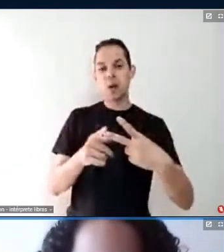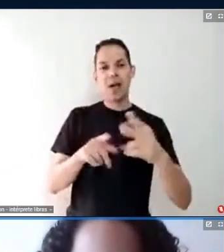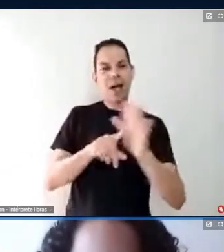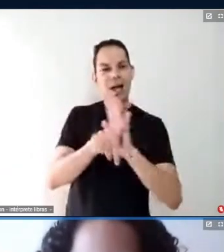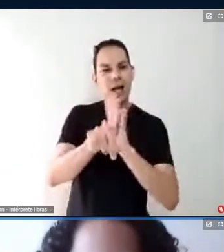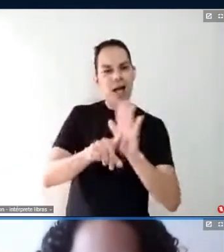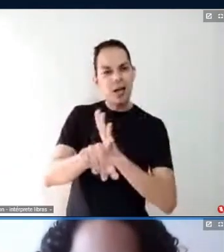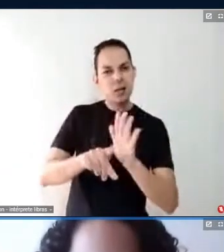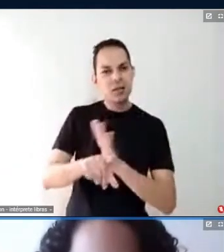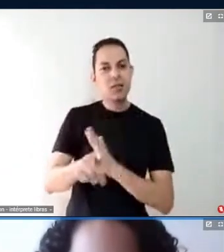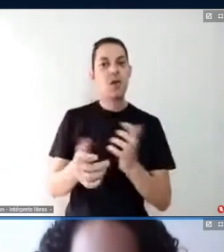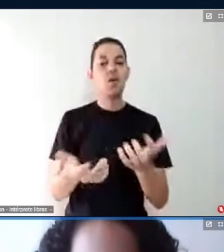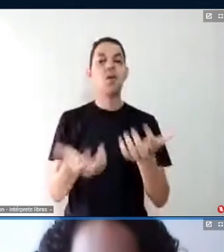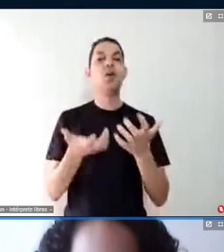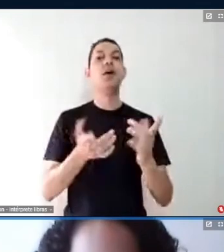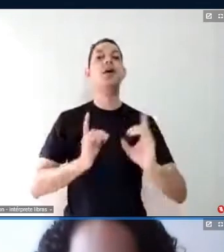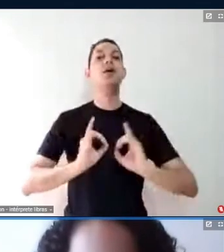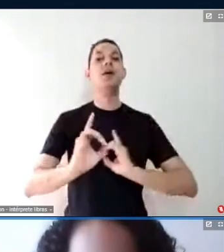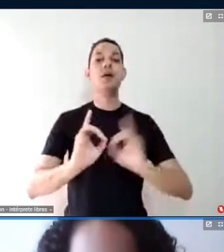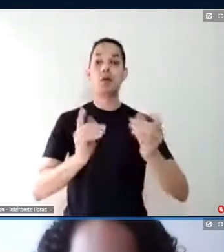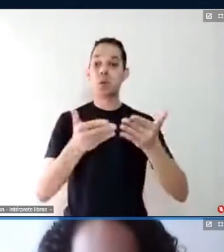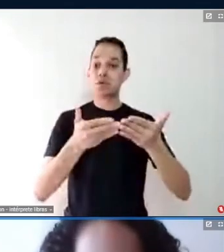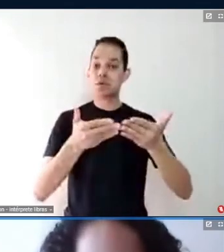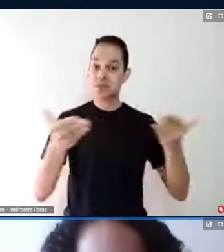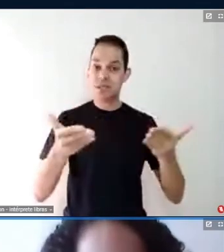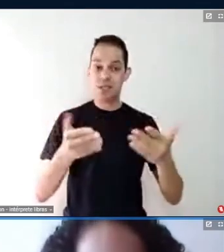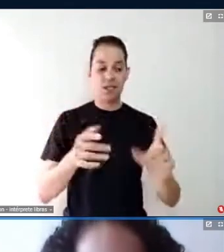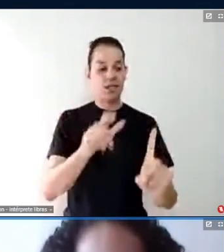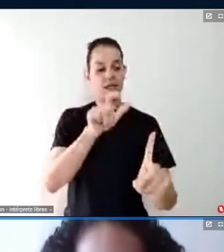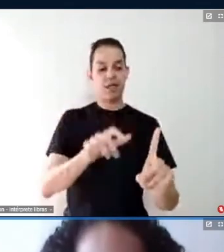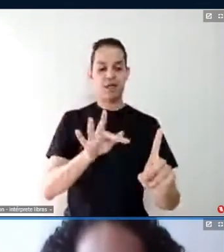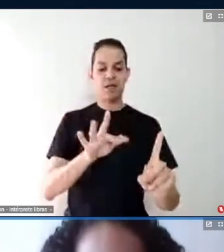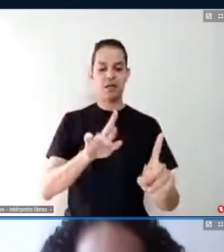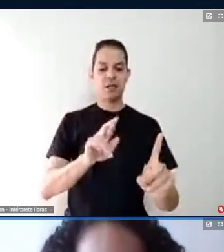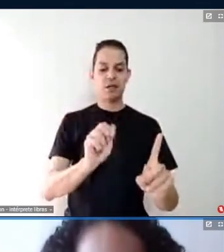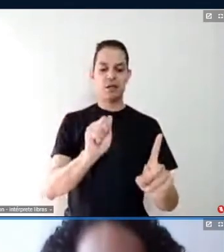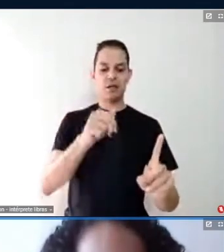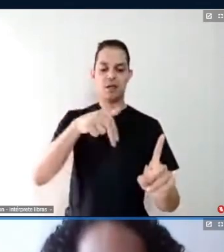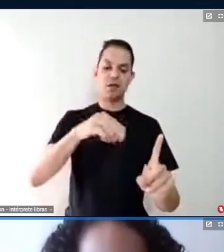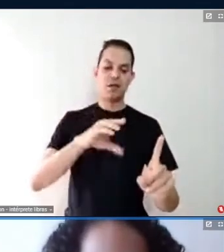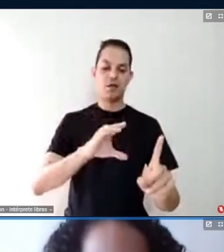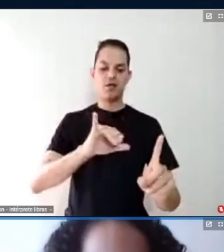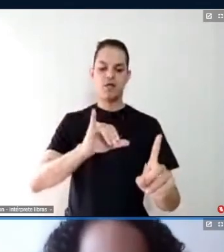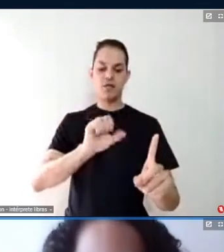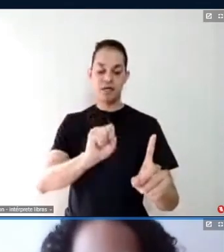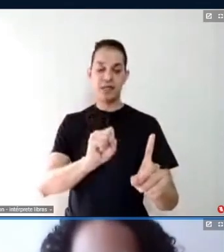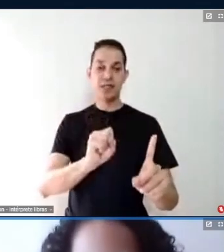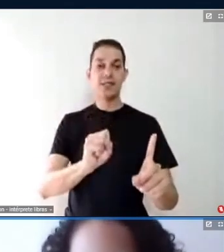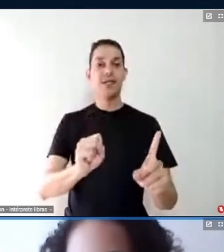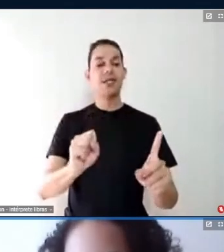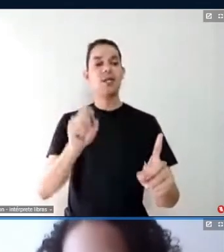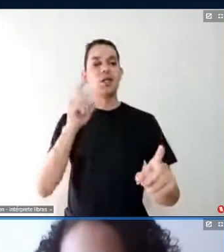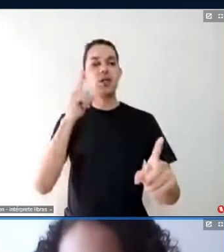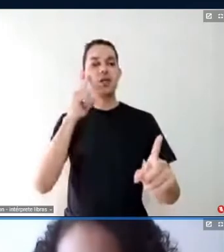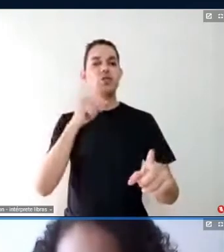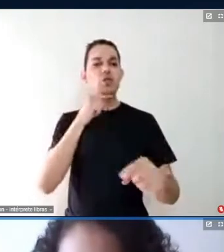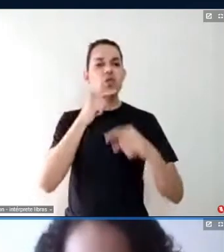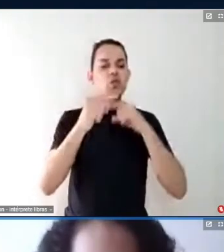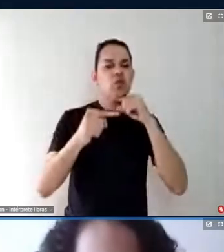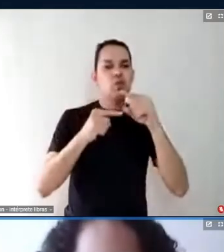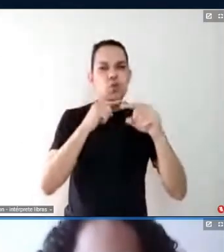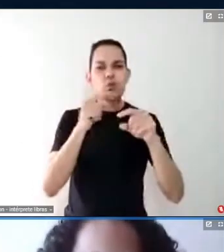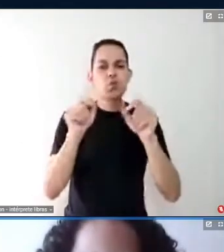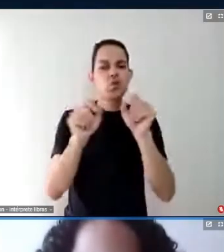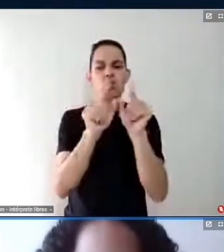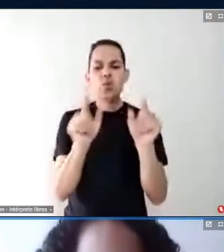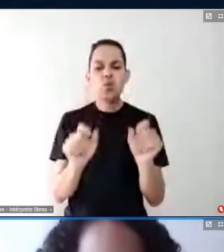eu gostaria de dialogar com você, Frances, sobre algumas dúvidas que emergiram na leitura do texto.